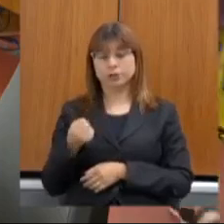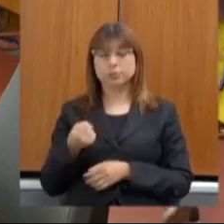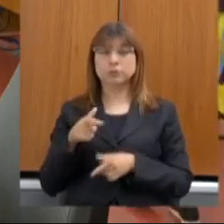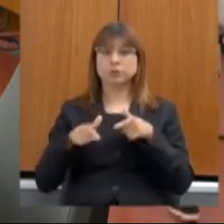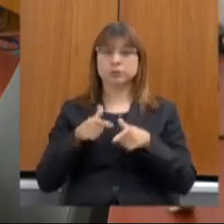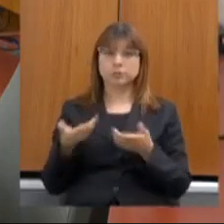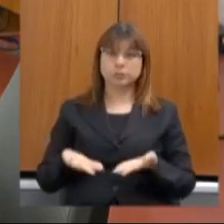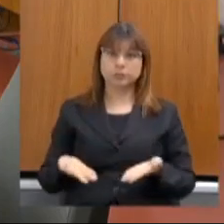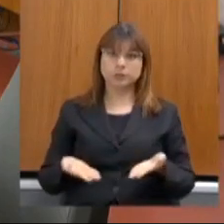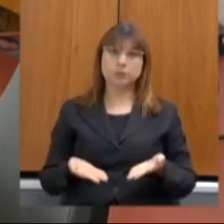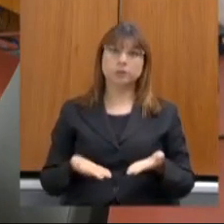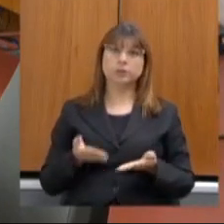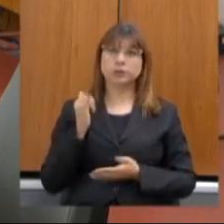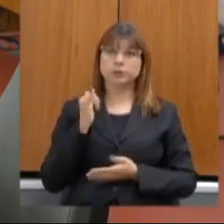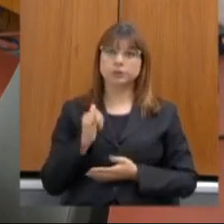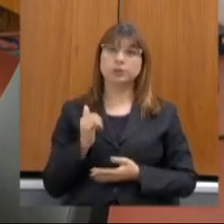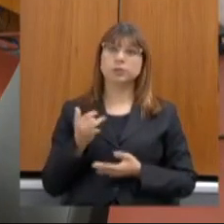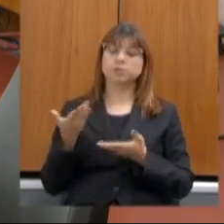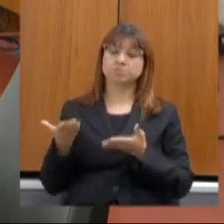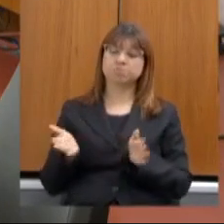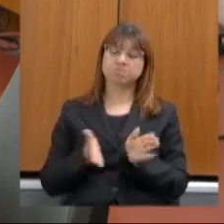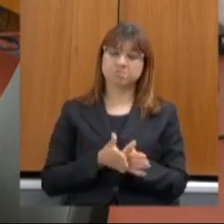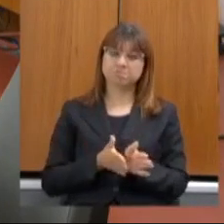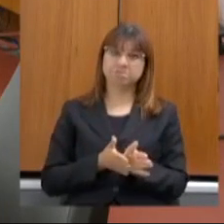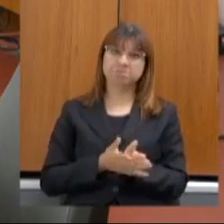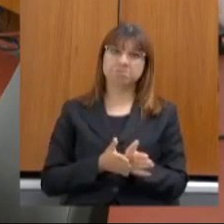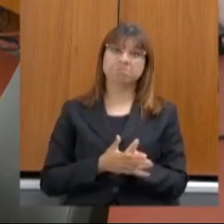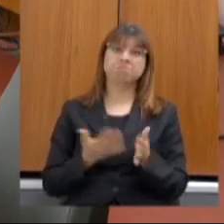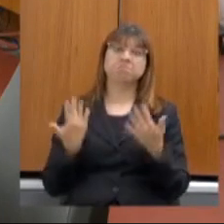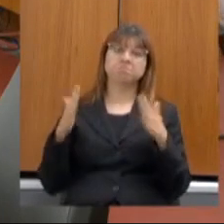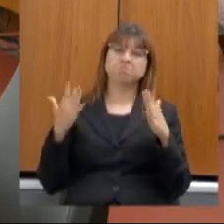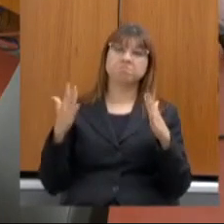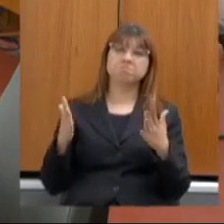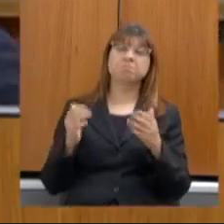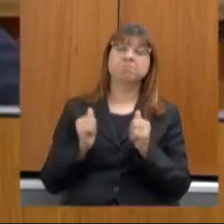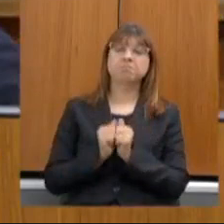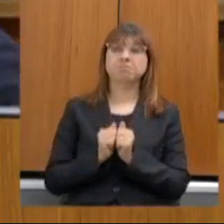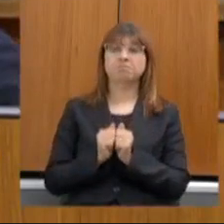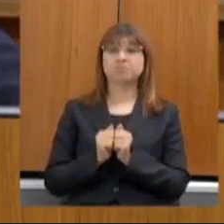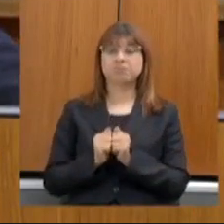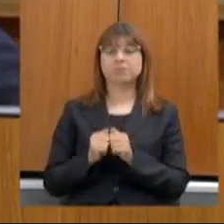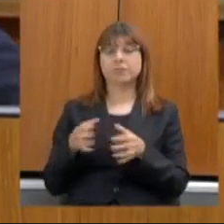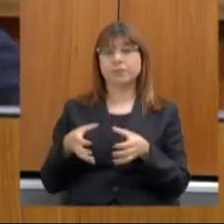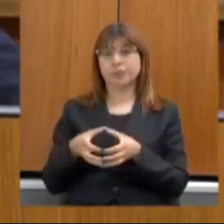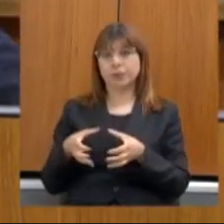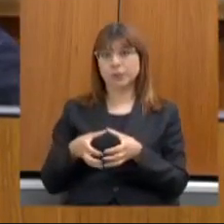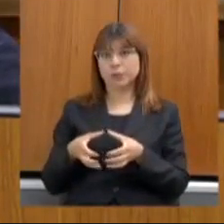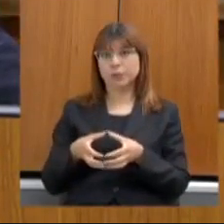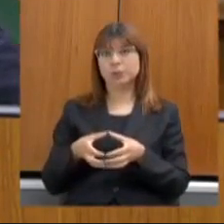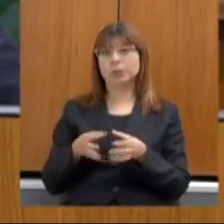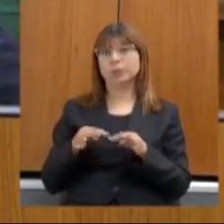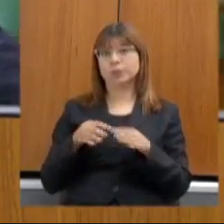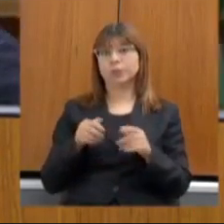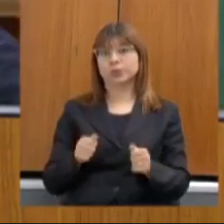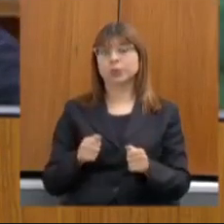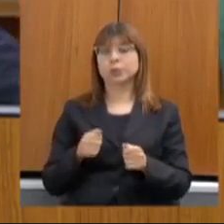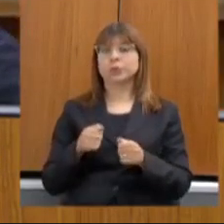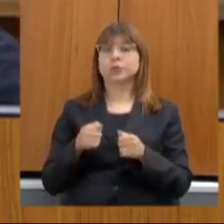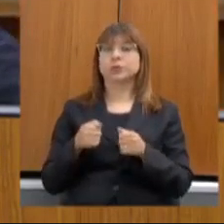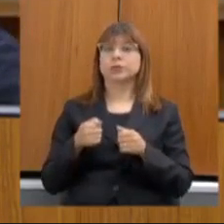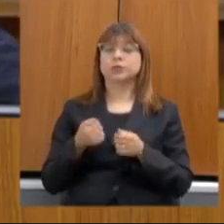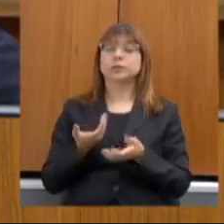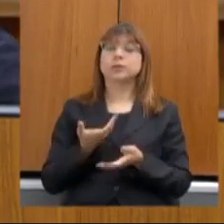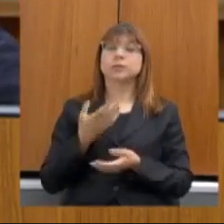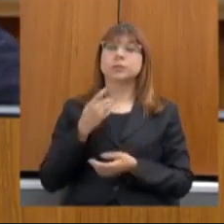né dizer que é você tá de parabéns junto com todos os membros da comissão de Minas e energia e